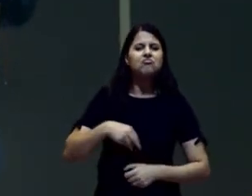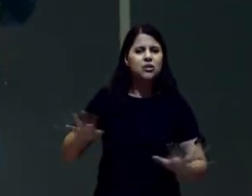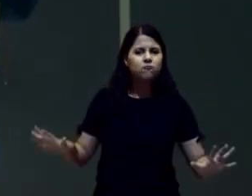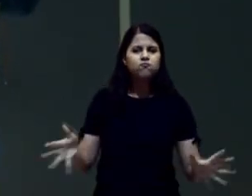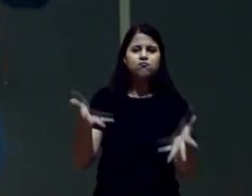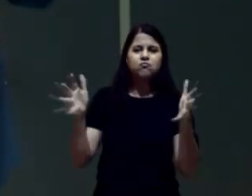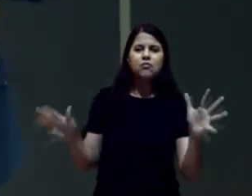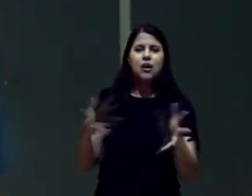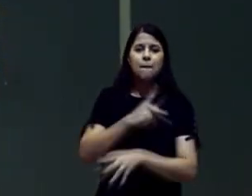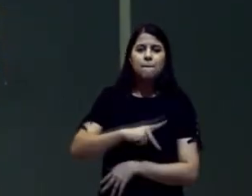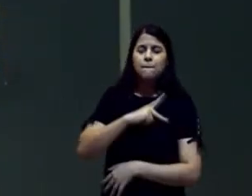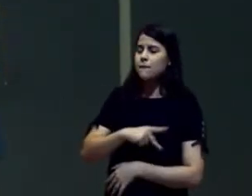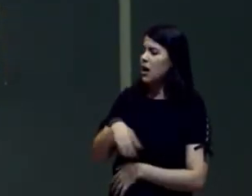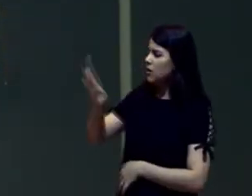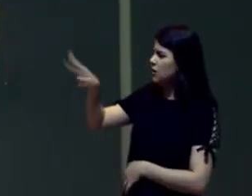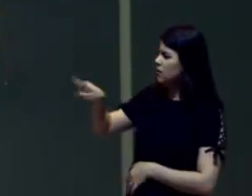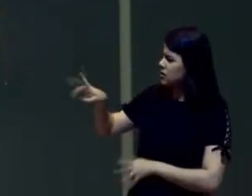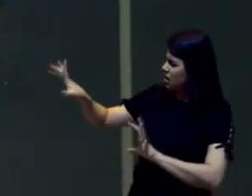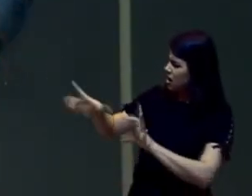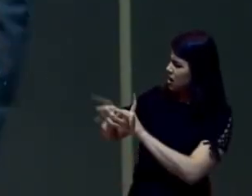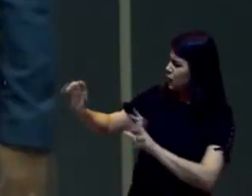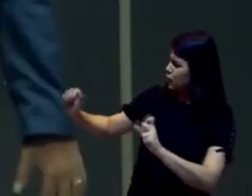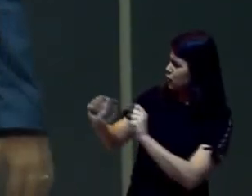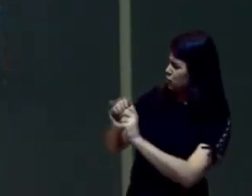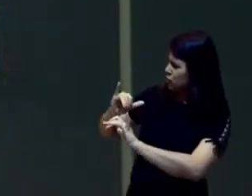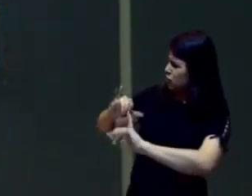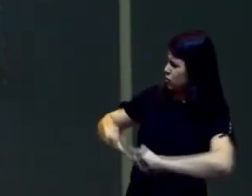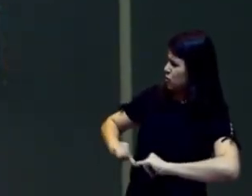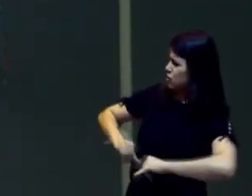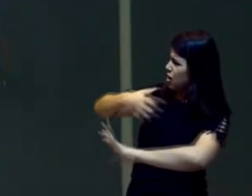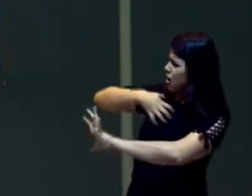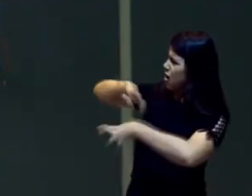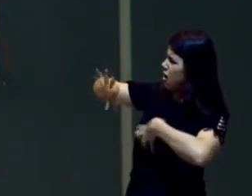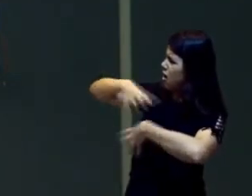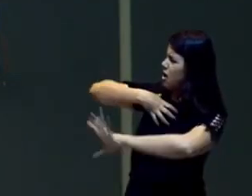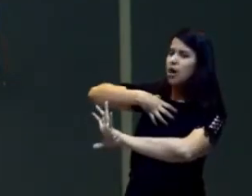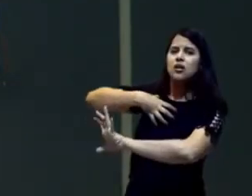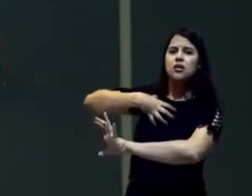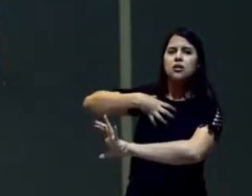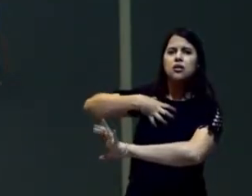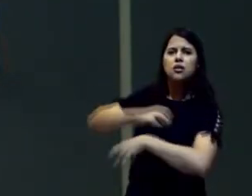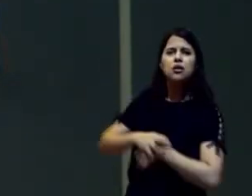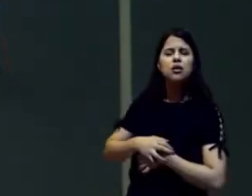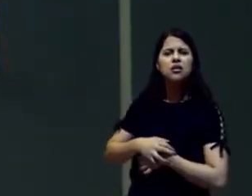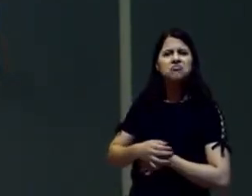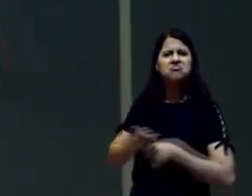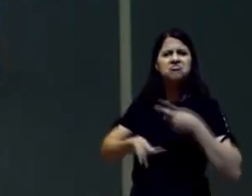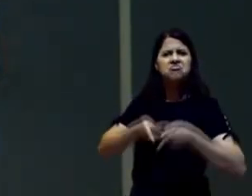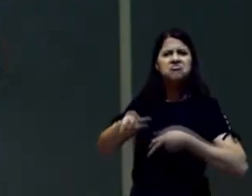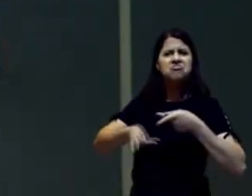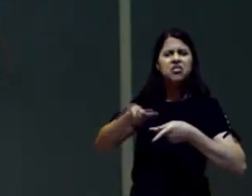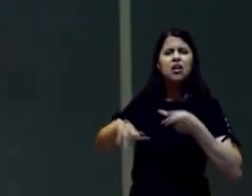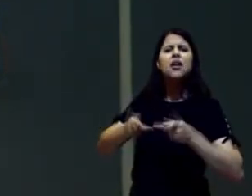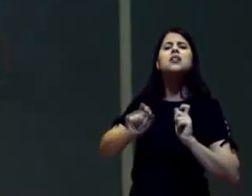dos meus sofrimentos como um bom soldado de Cristo, e não se assuste. Timóteo estava recebendo uma herança